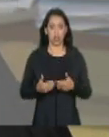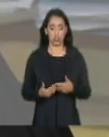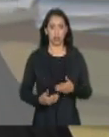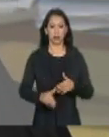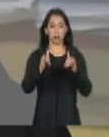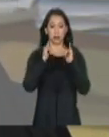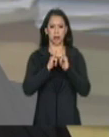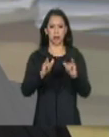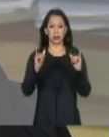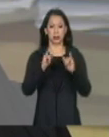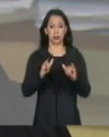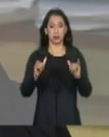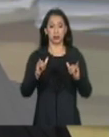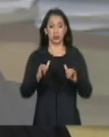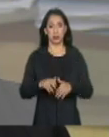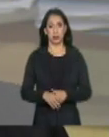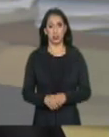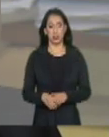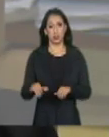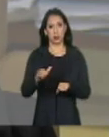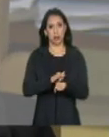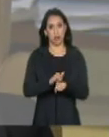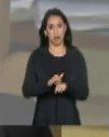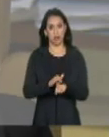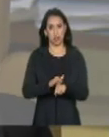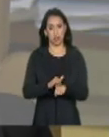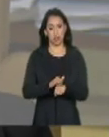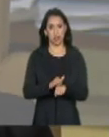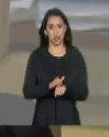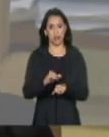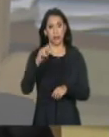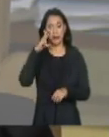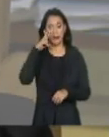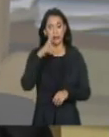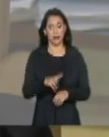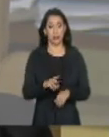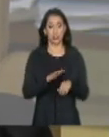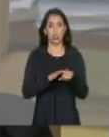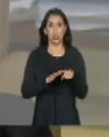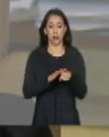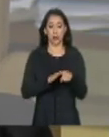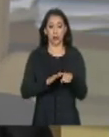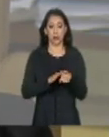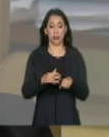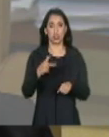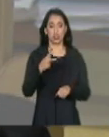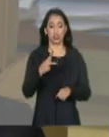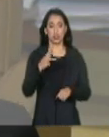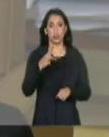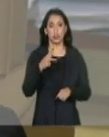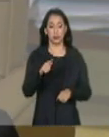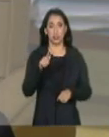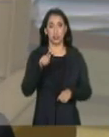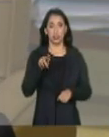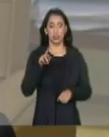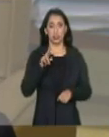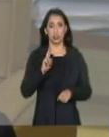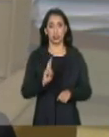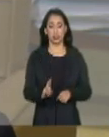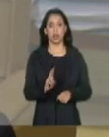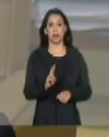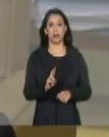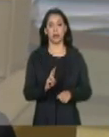informações da Vaza Jato. Veja, conversas entre um procurador e o superintendente